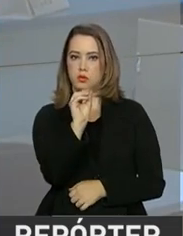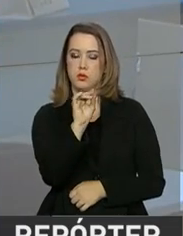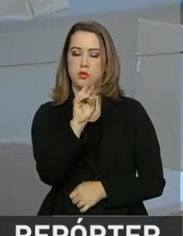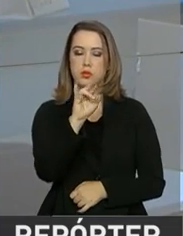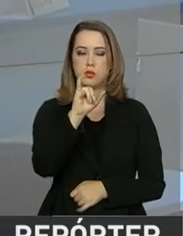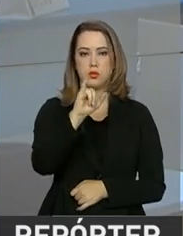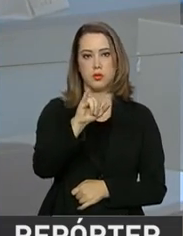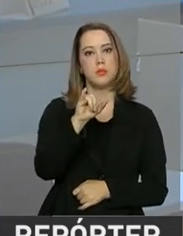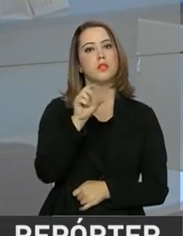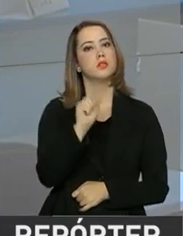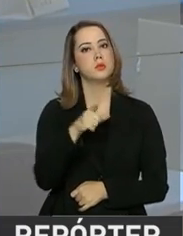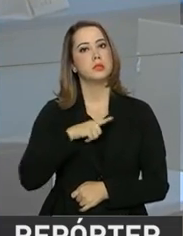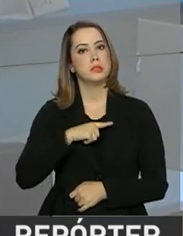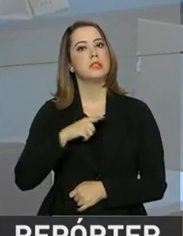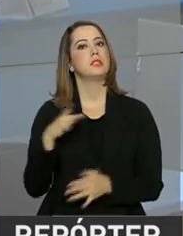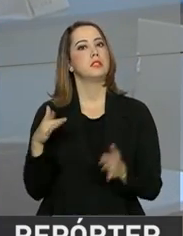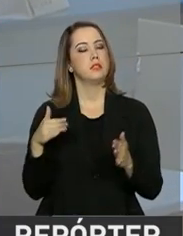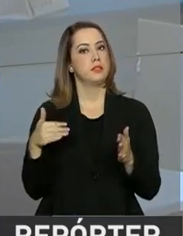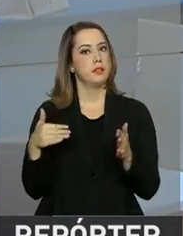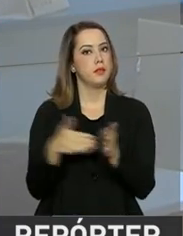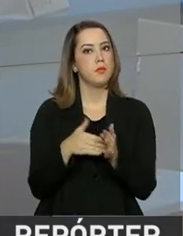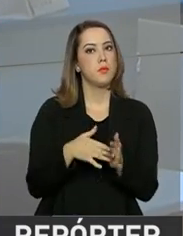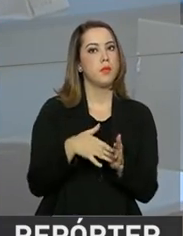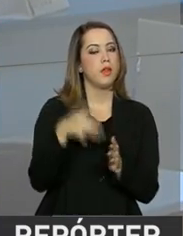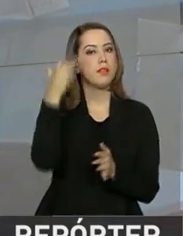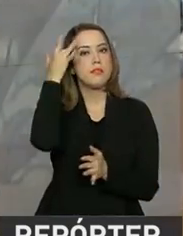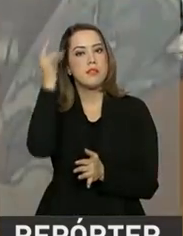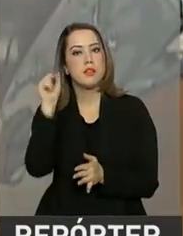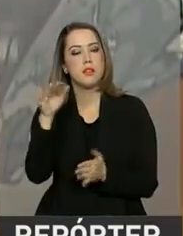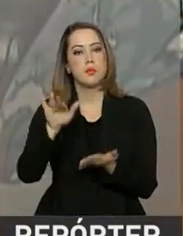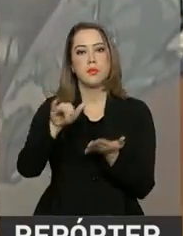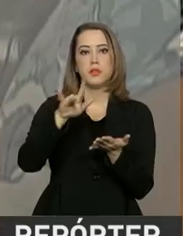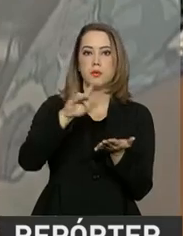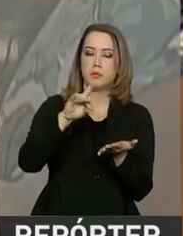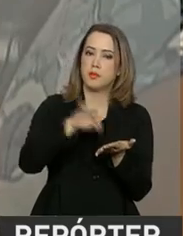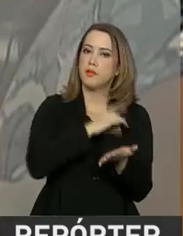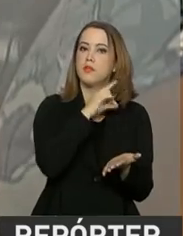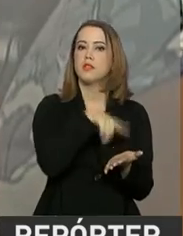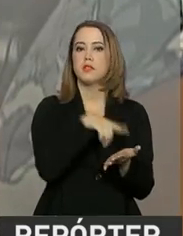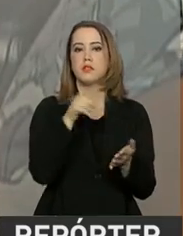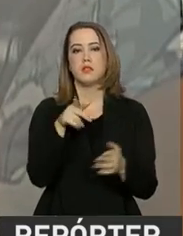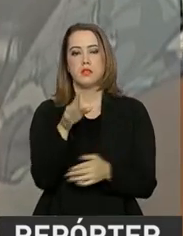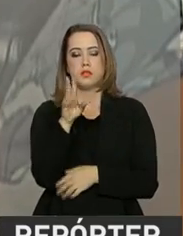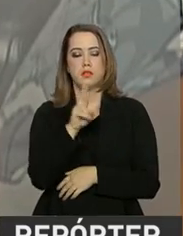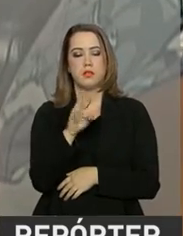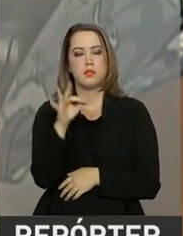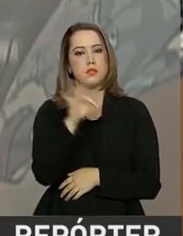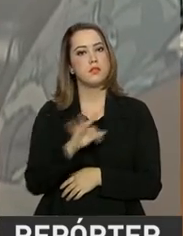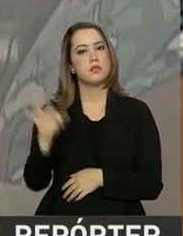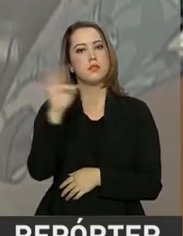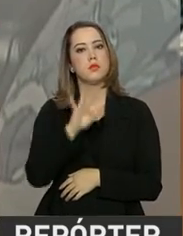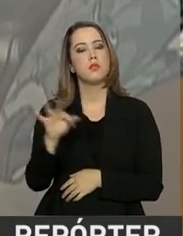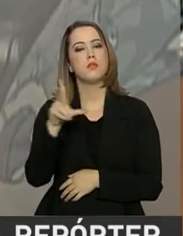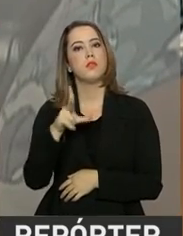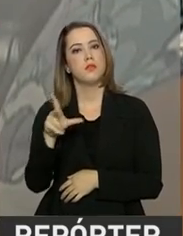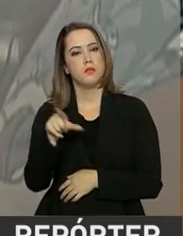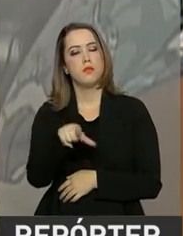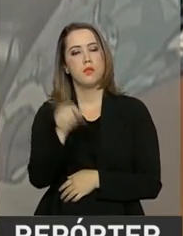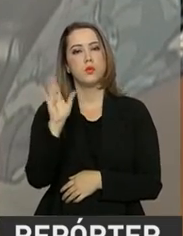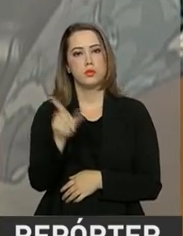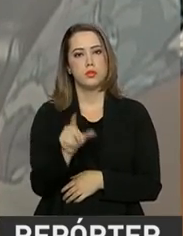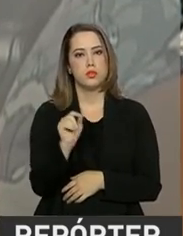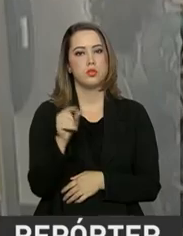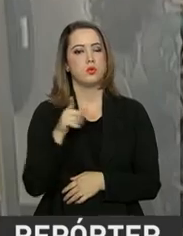matrícula na instituição de ensino responsável por essa convocação quem não for chamado nessa fase pode participar da lista de espera de